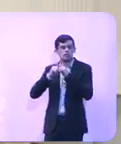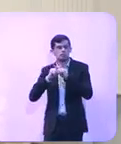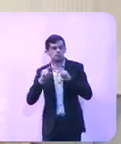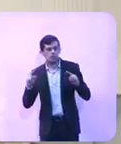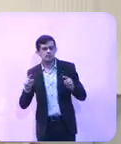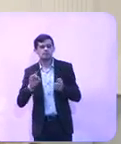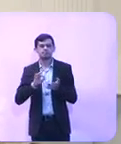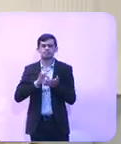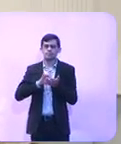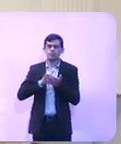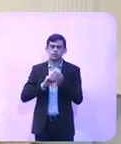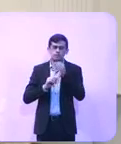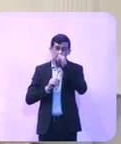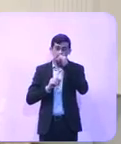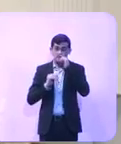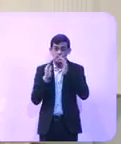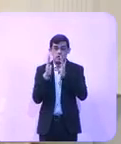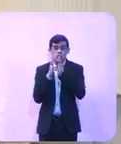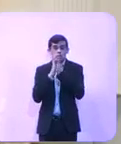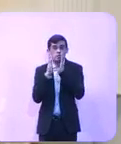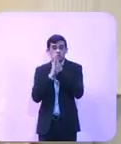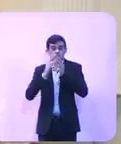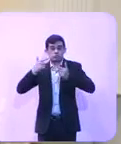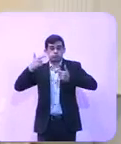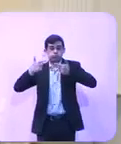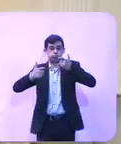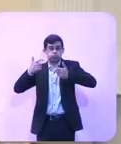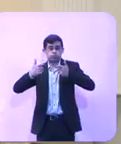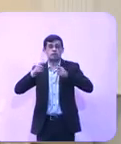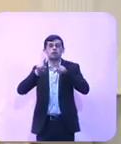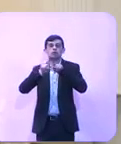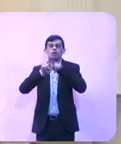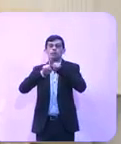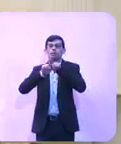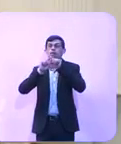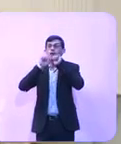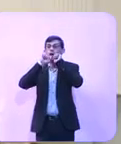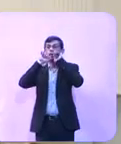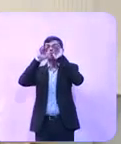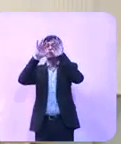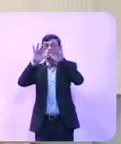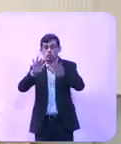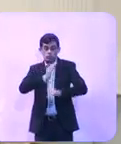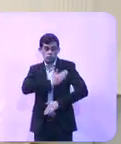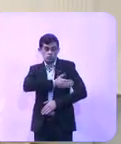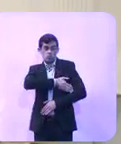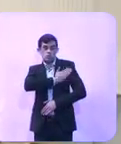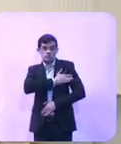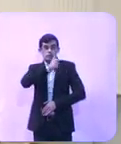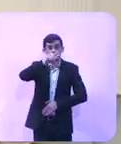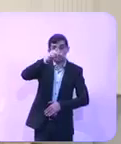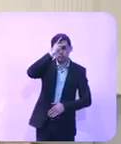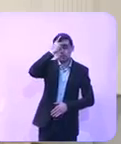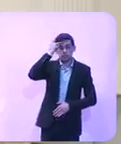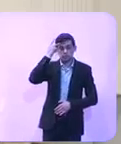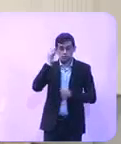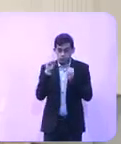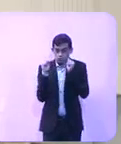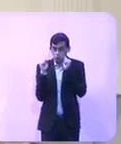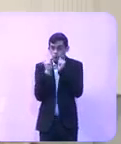interessante porque a oração de guerra, ela também abençoa o coração de outros que estão batalhando